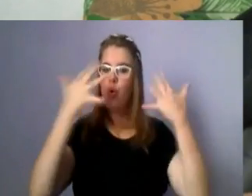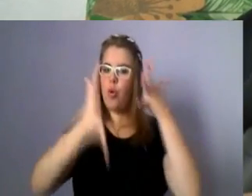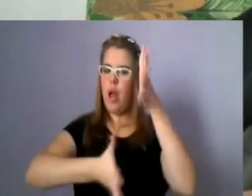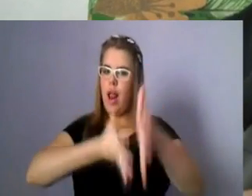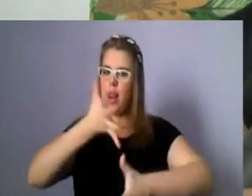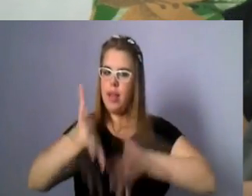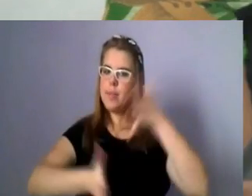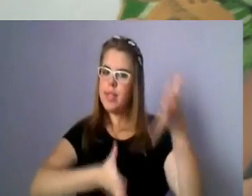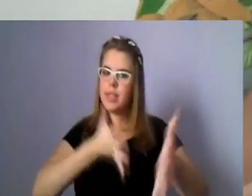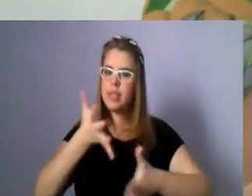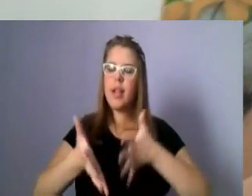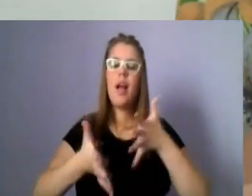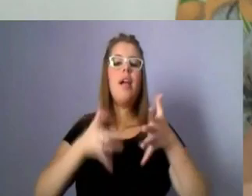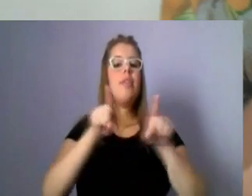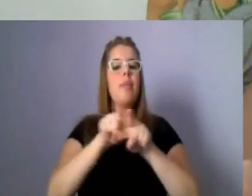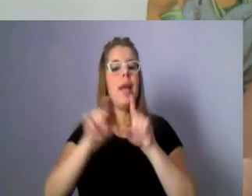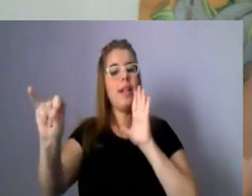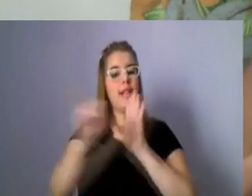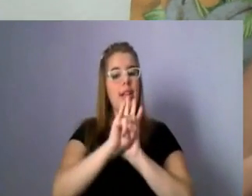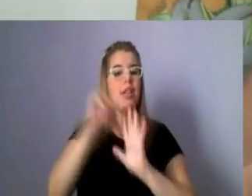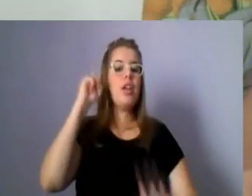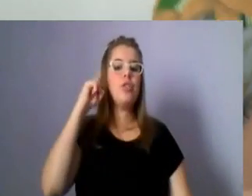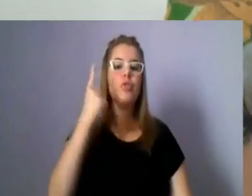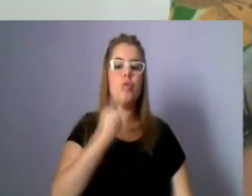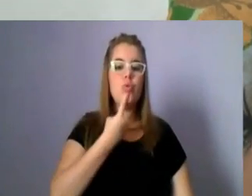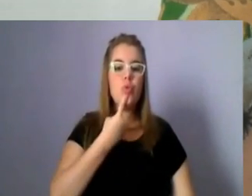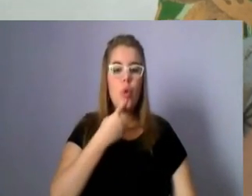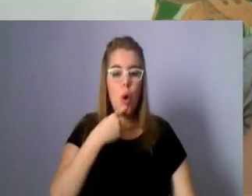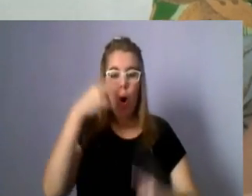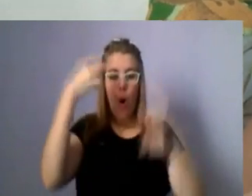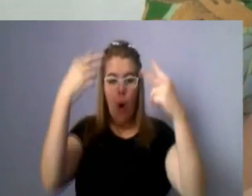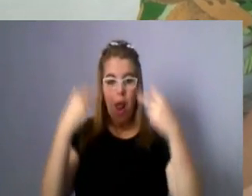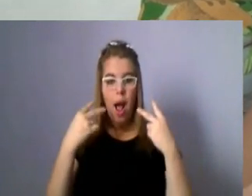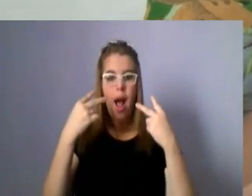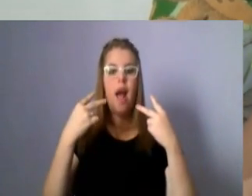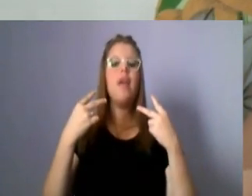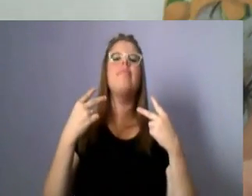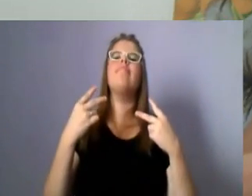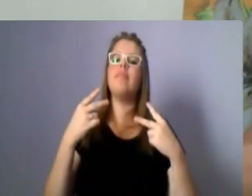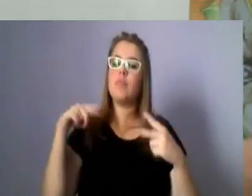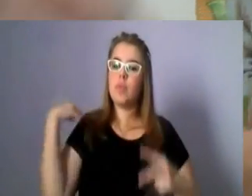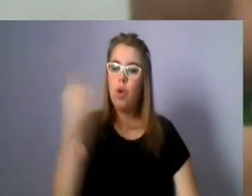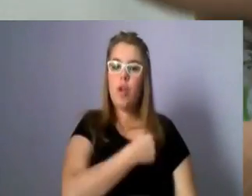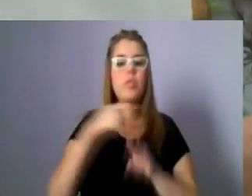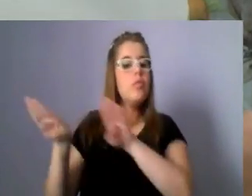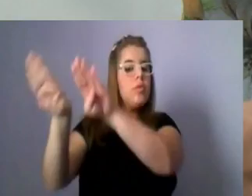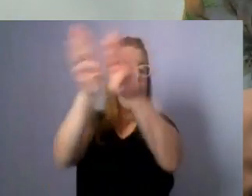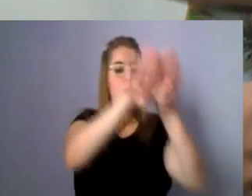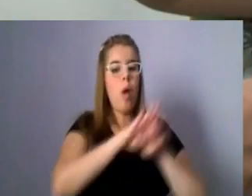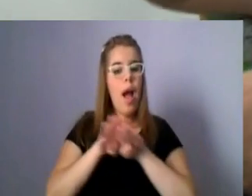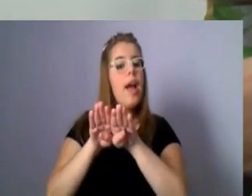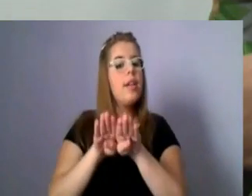da língua, de saber a questão da identidade surda também, me olhar e dizer assim, olha, né? Nós somos